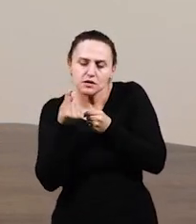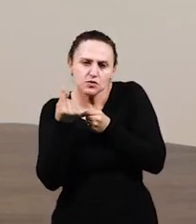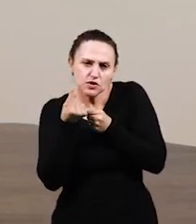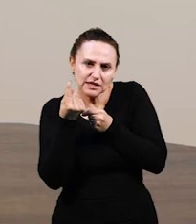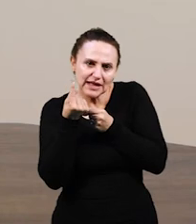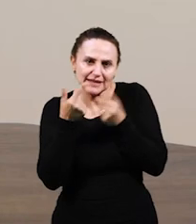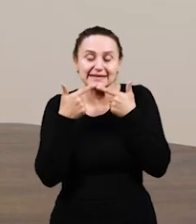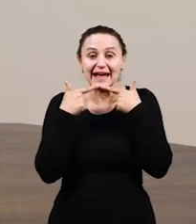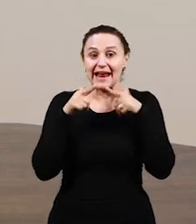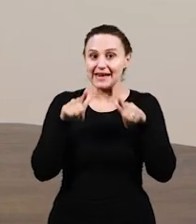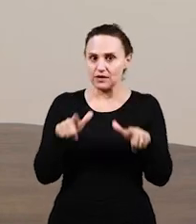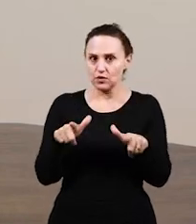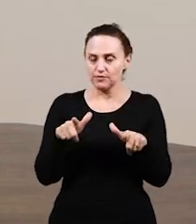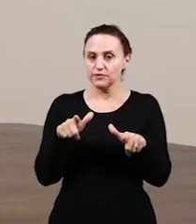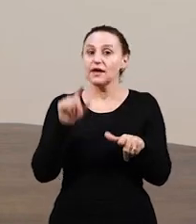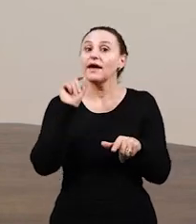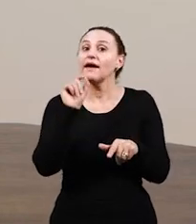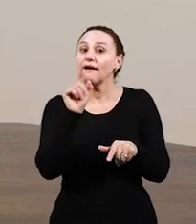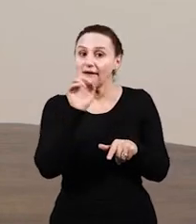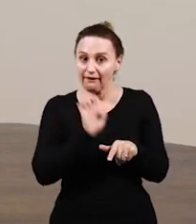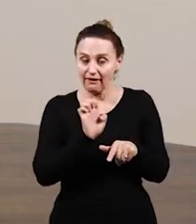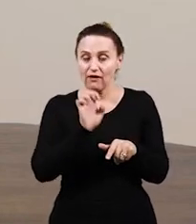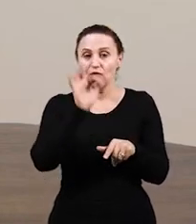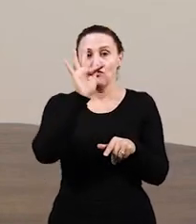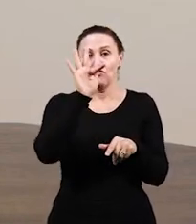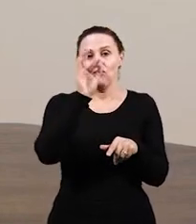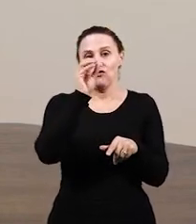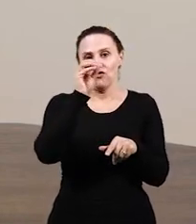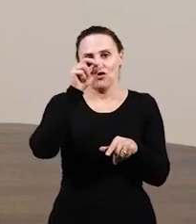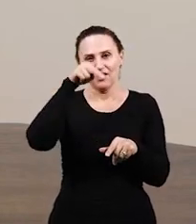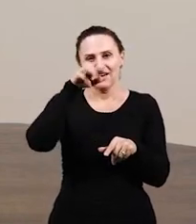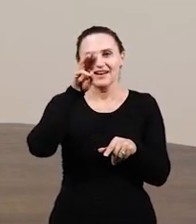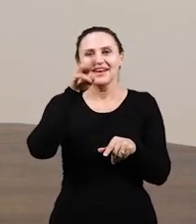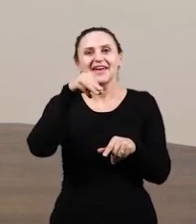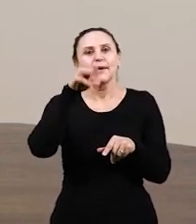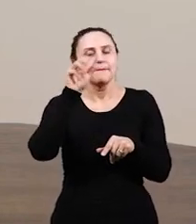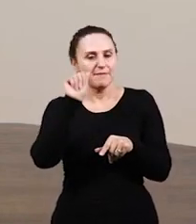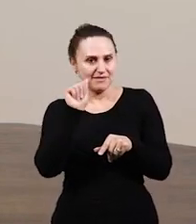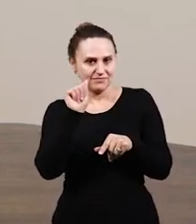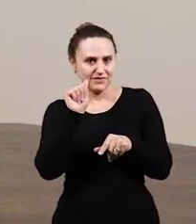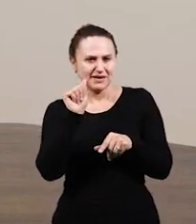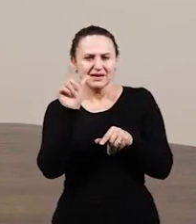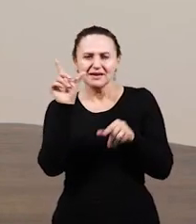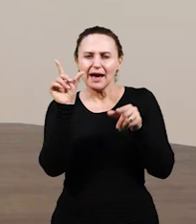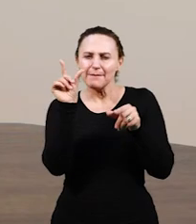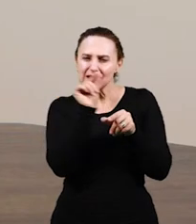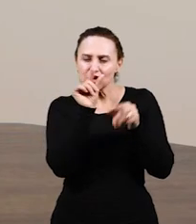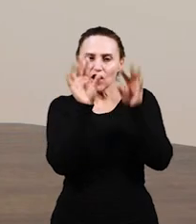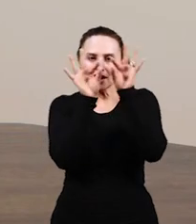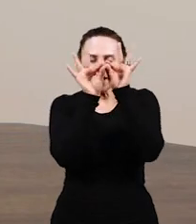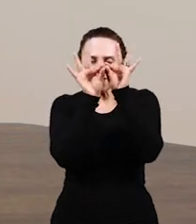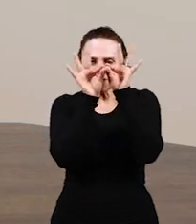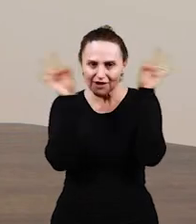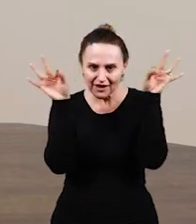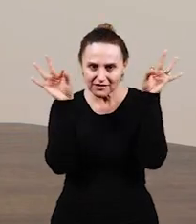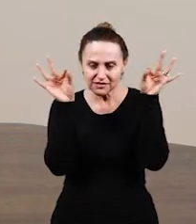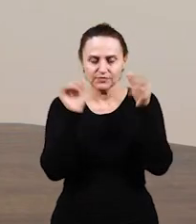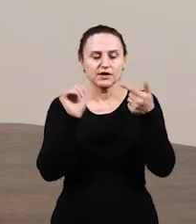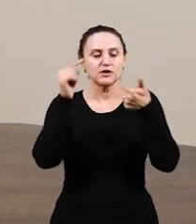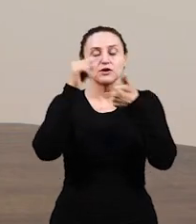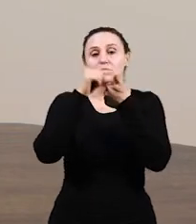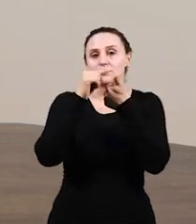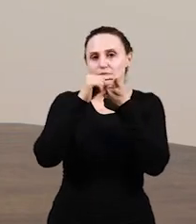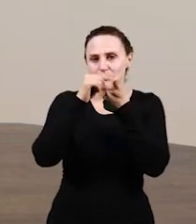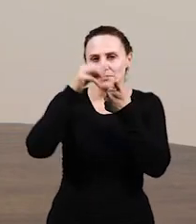da língua língua é o fonema né e a maior unidade significativa é a frase Então a gente tem fonema